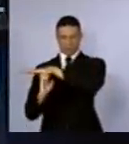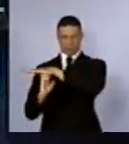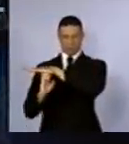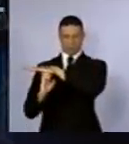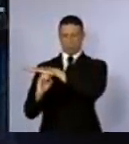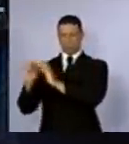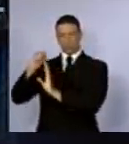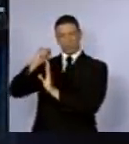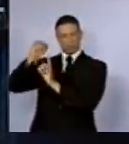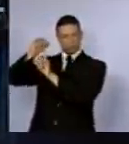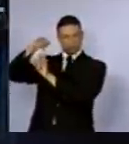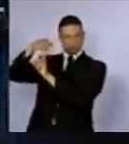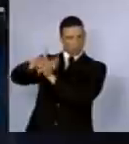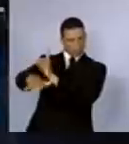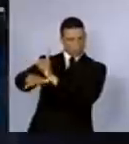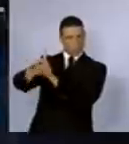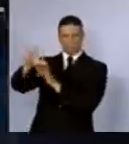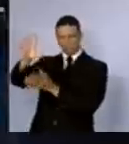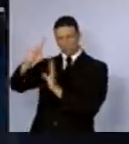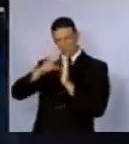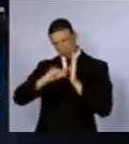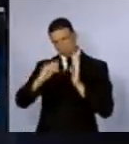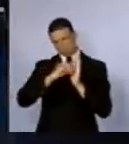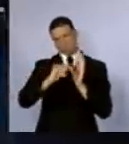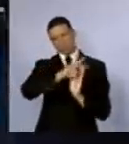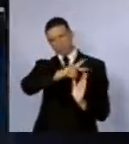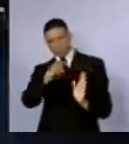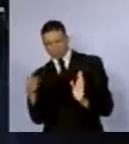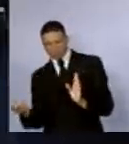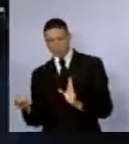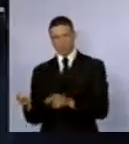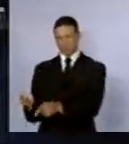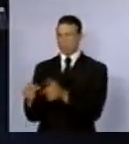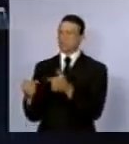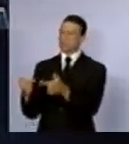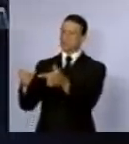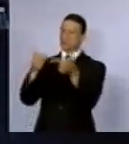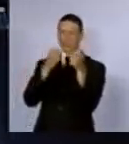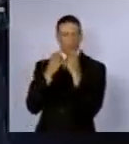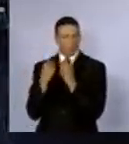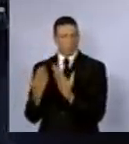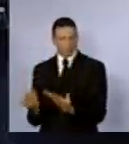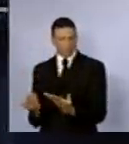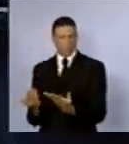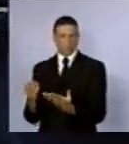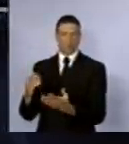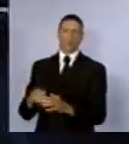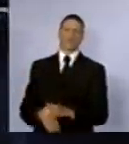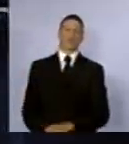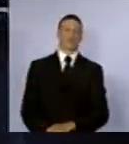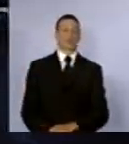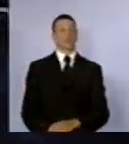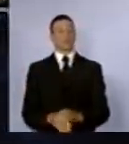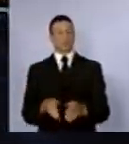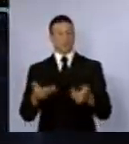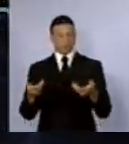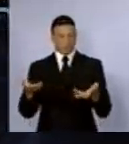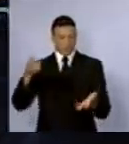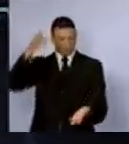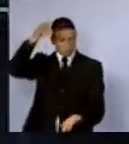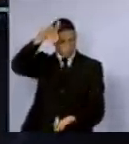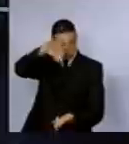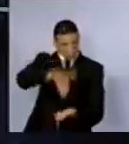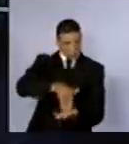né, pela vigência desse modelo que teve bastante sucesso nos últimos anos, né? Deixamos aqui, por algumas páginas finais